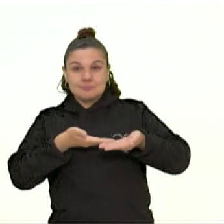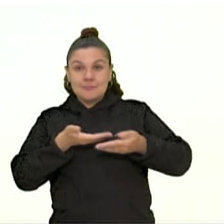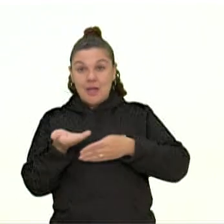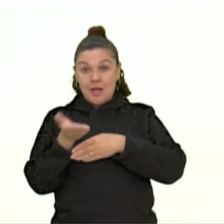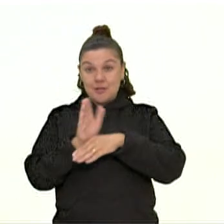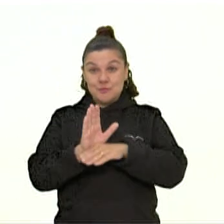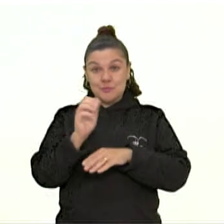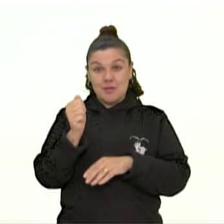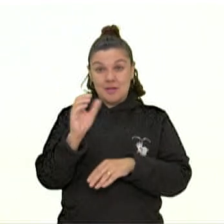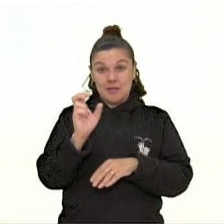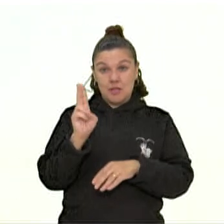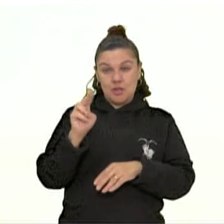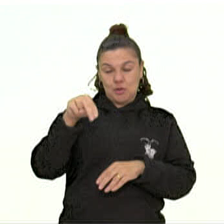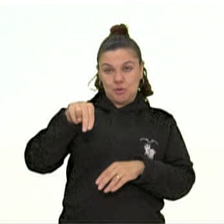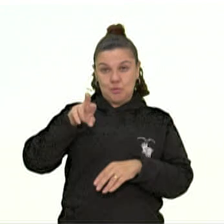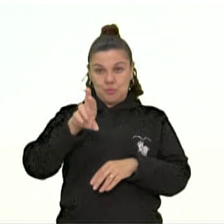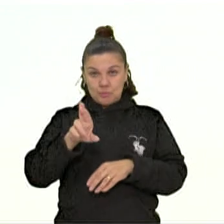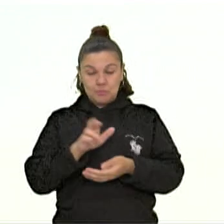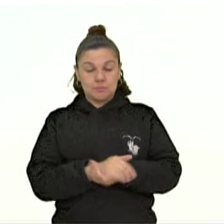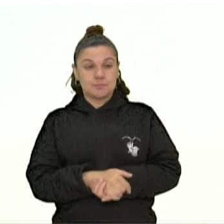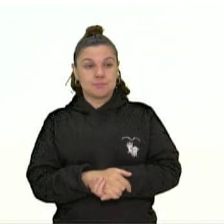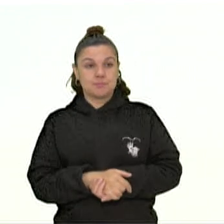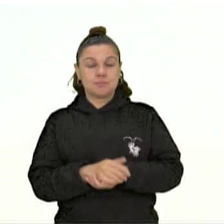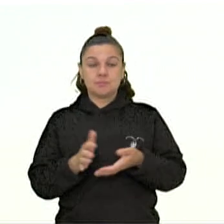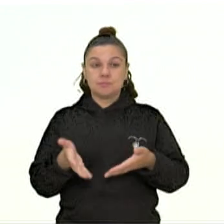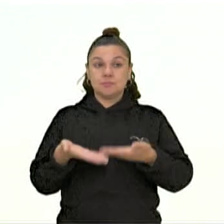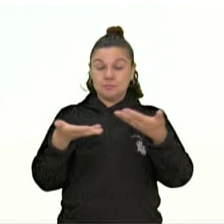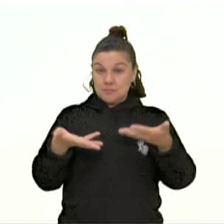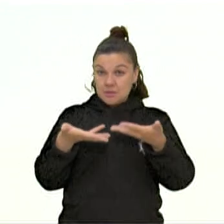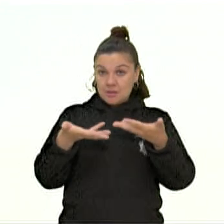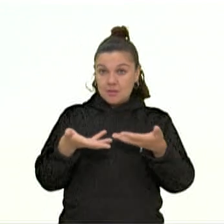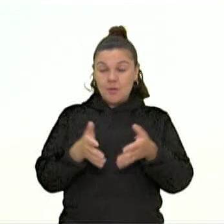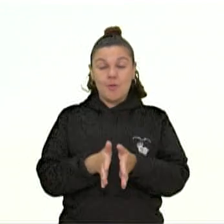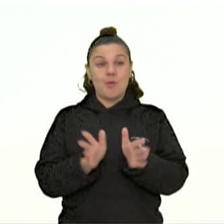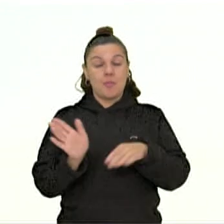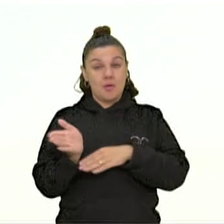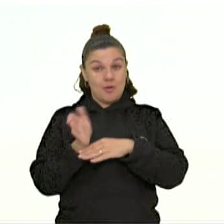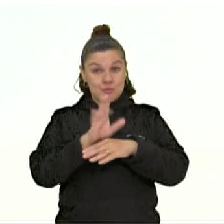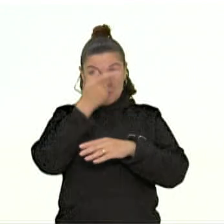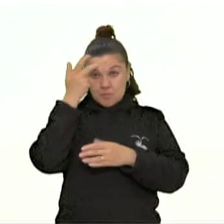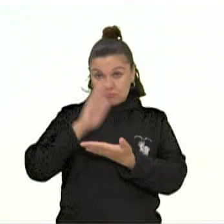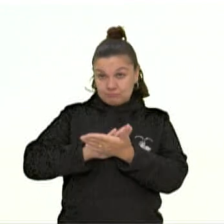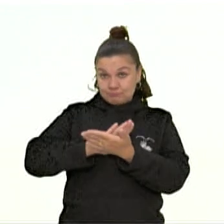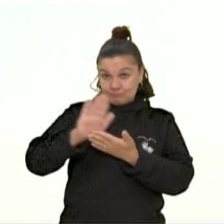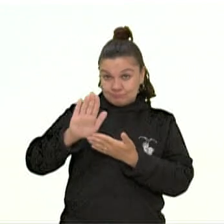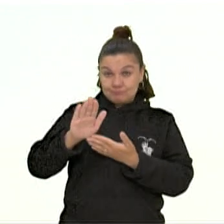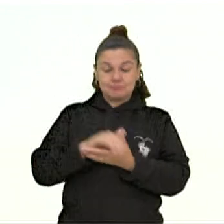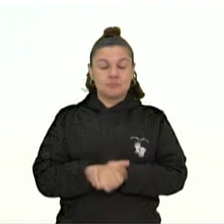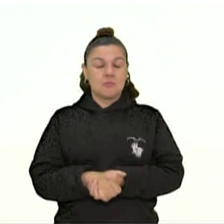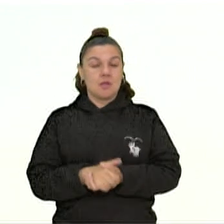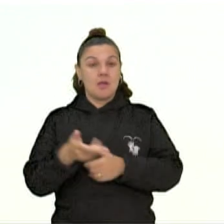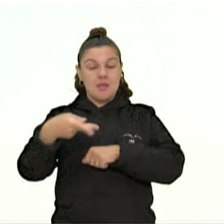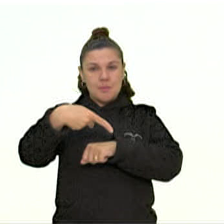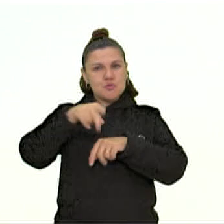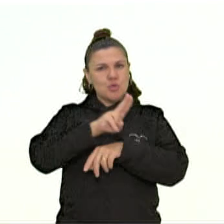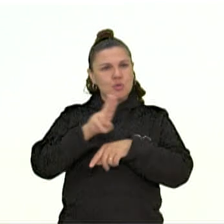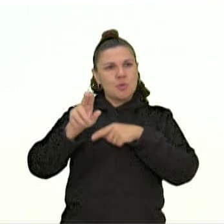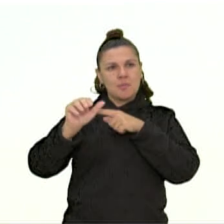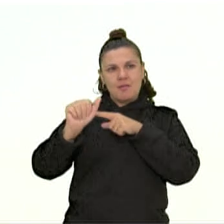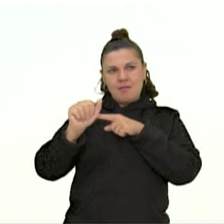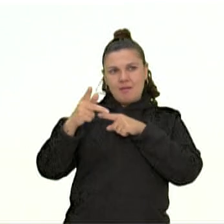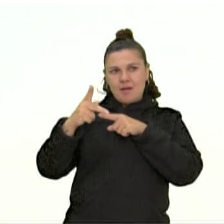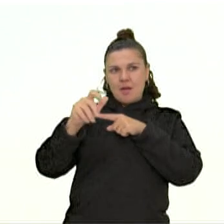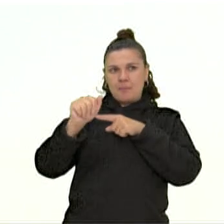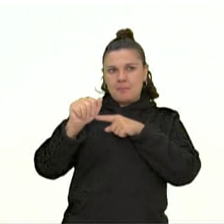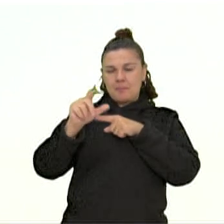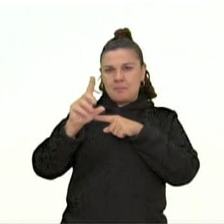da Acnur, dessa agência que presta assistência aos refugiados, e as pessoas apátridas, pessoas